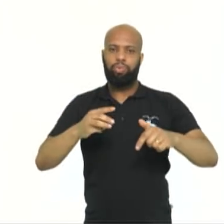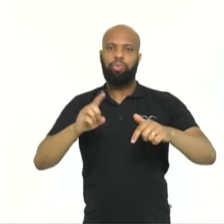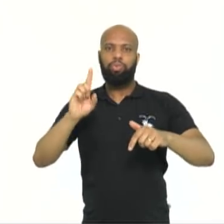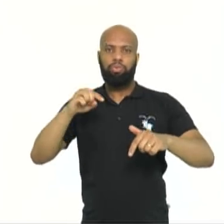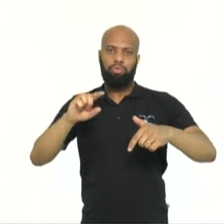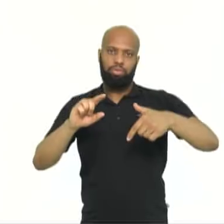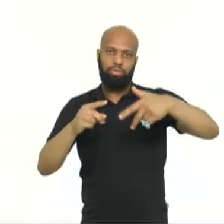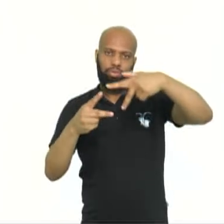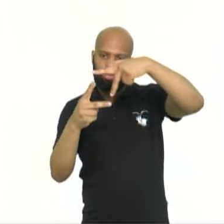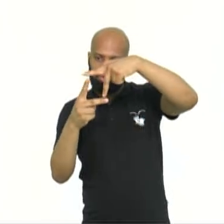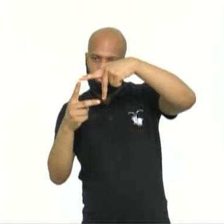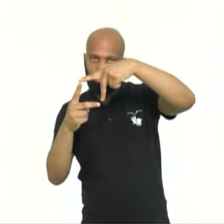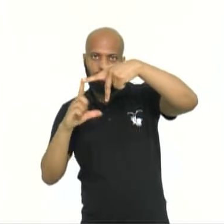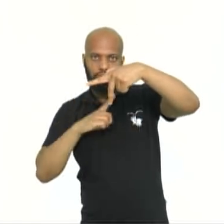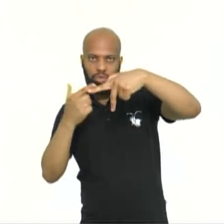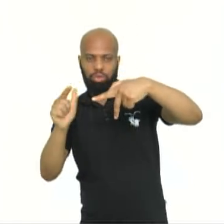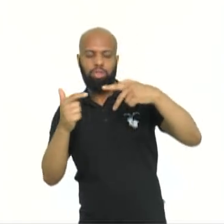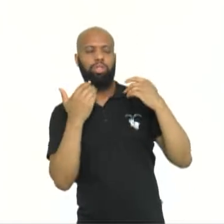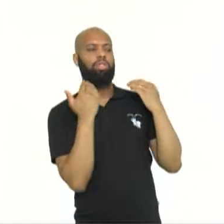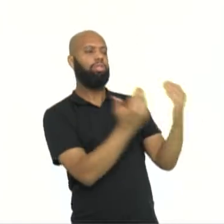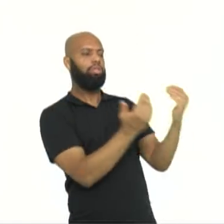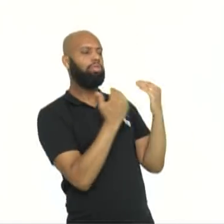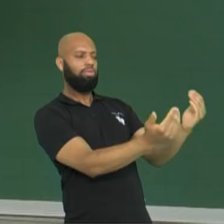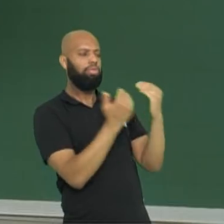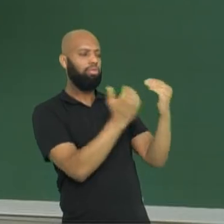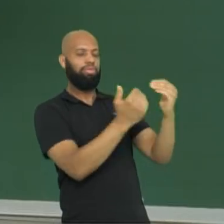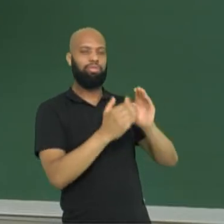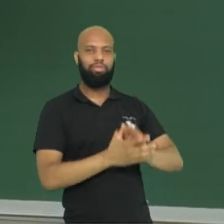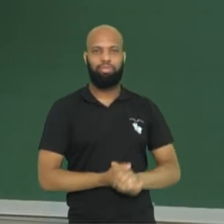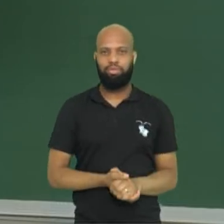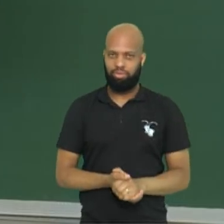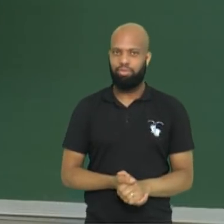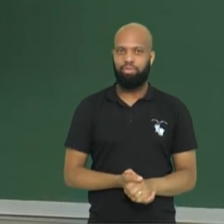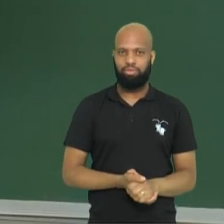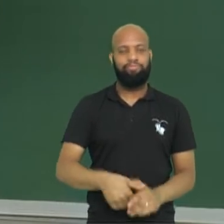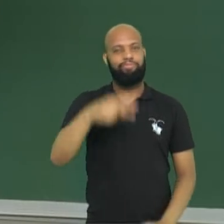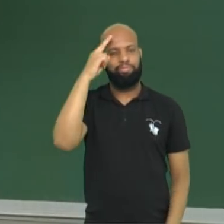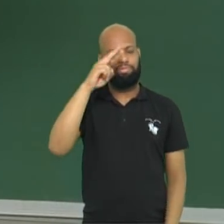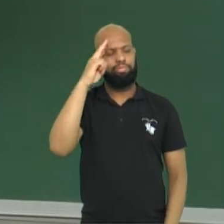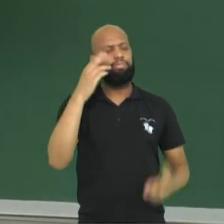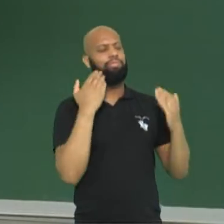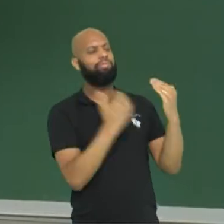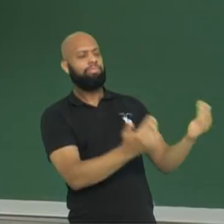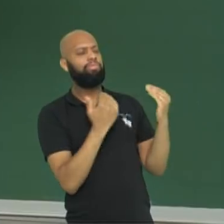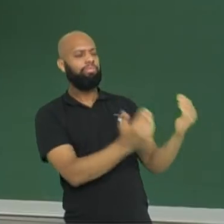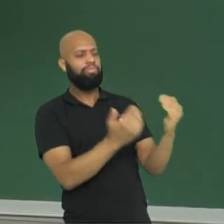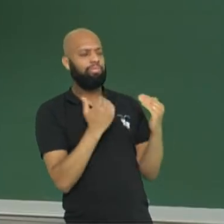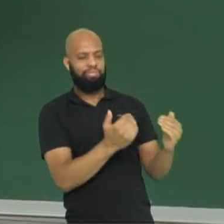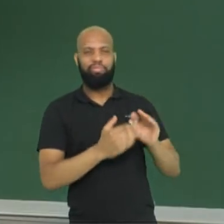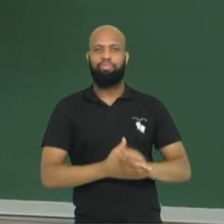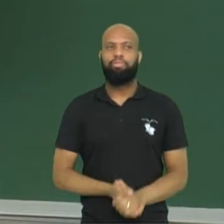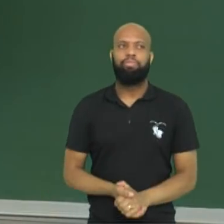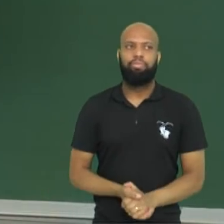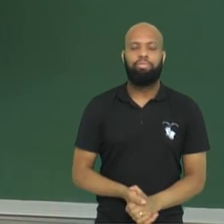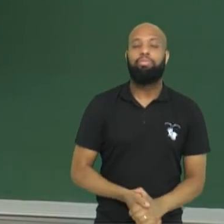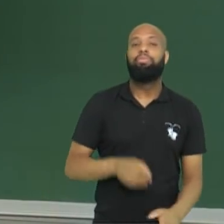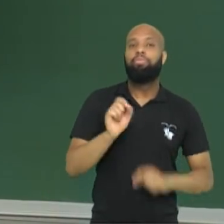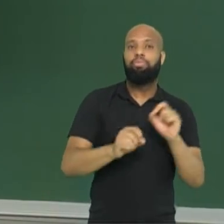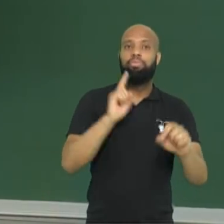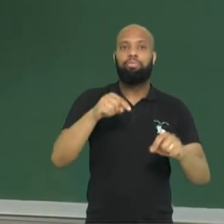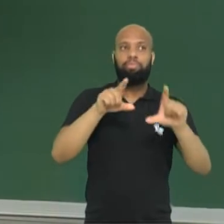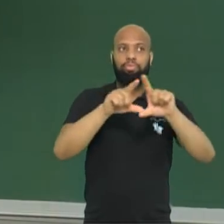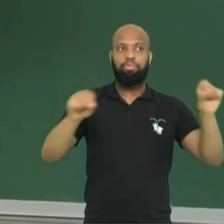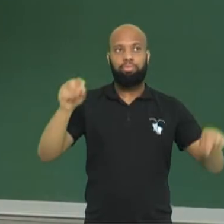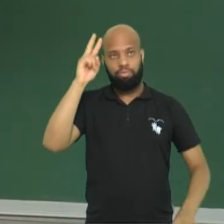Para duvidar, então, daquela fala, né? Daquela história contada. Então, é uma tirinha do